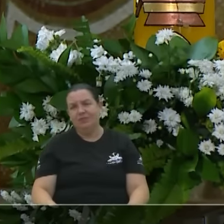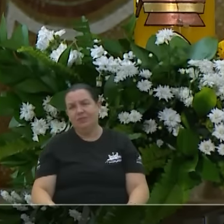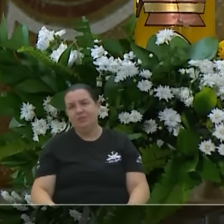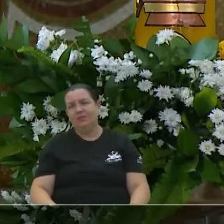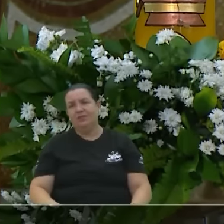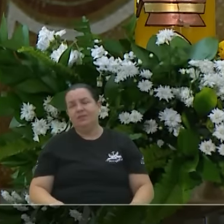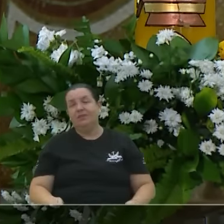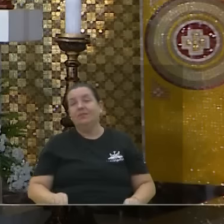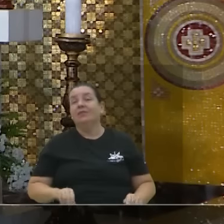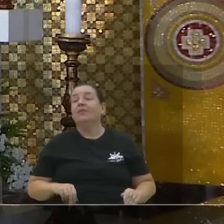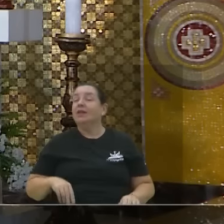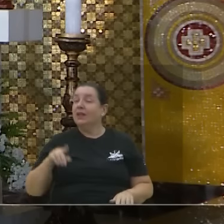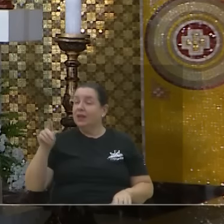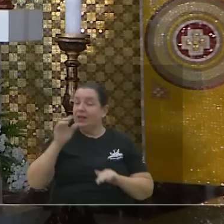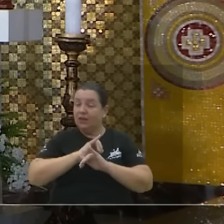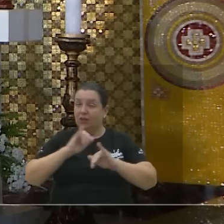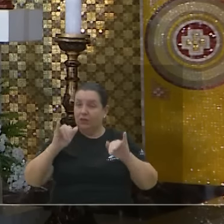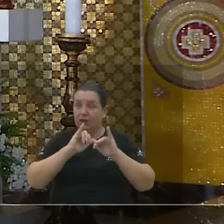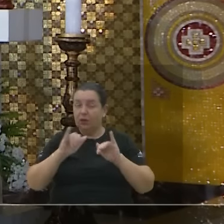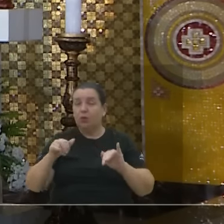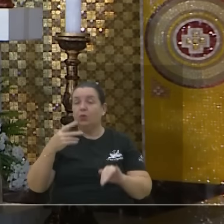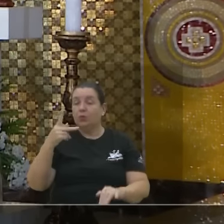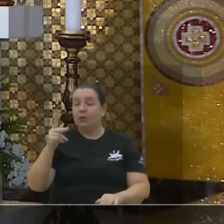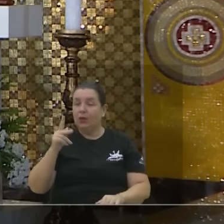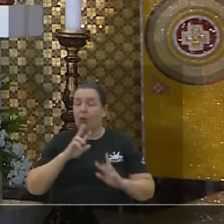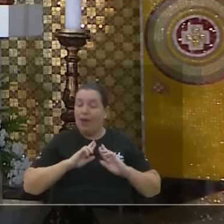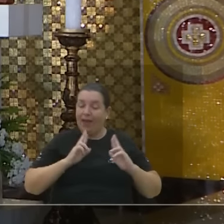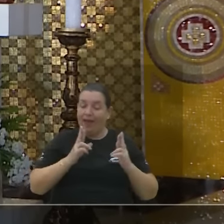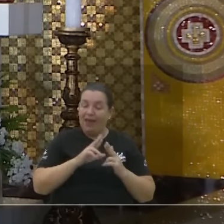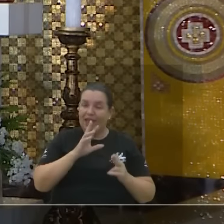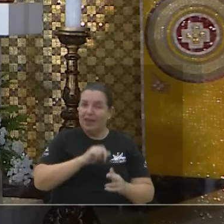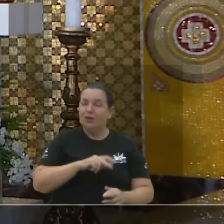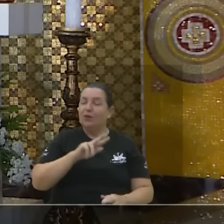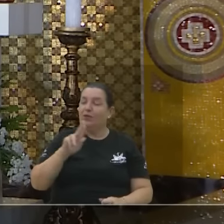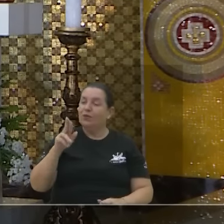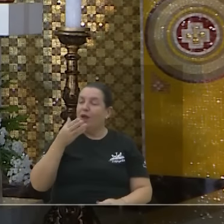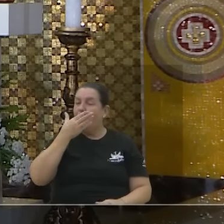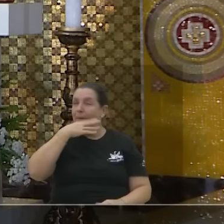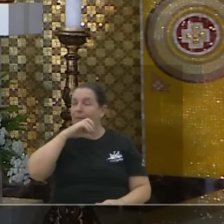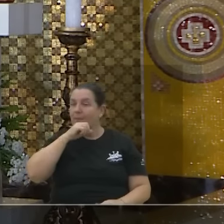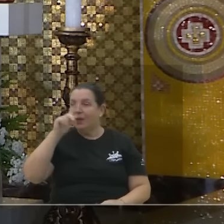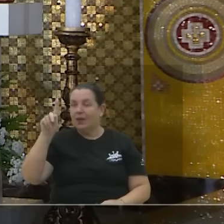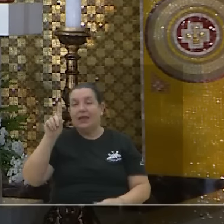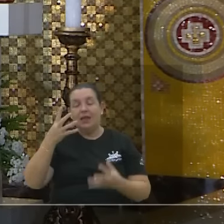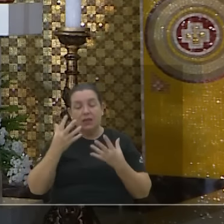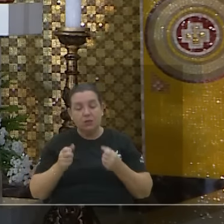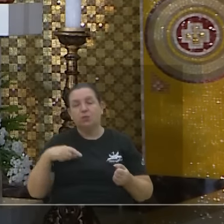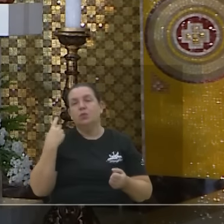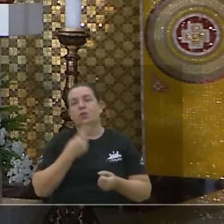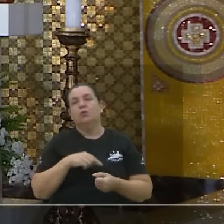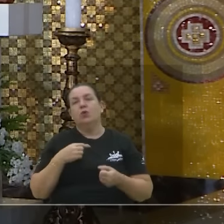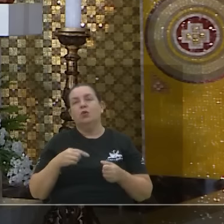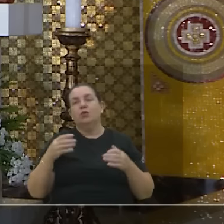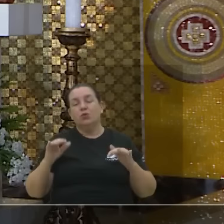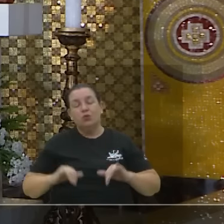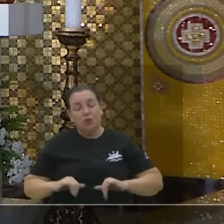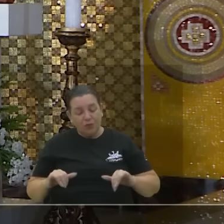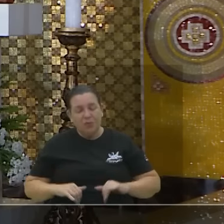Ele falou do teu reino e te chamava de pai. Ele assumiu nossas dores, e por